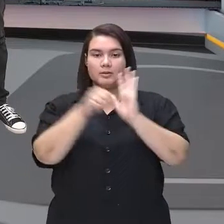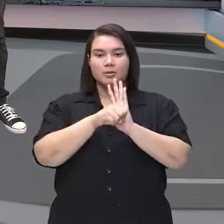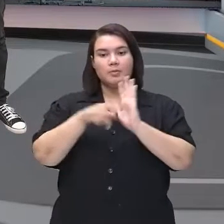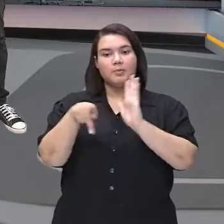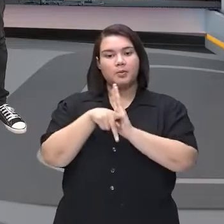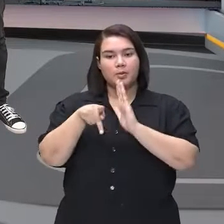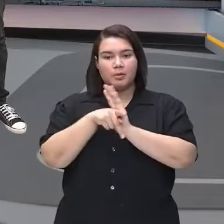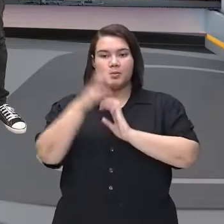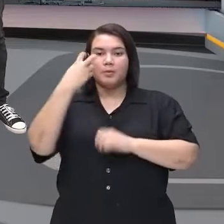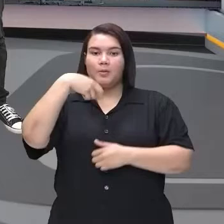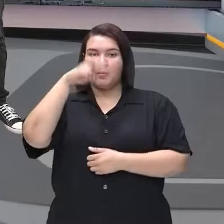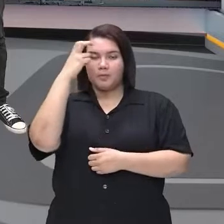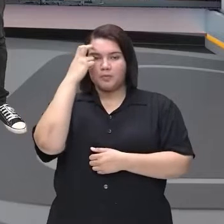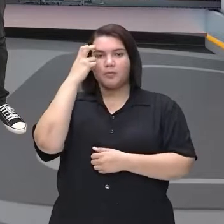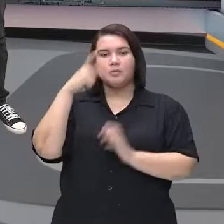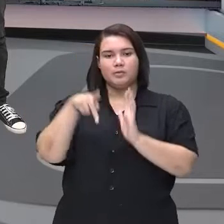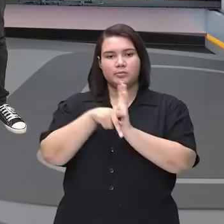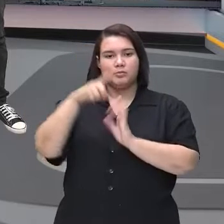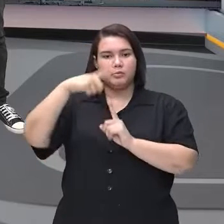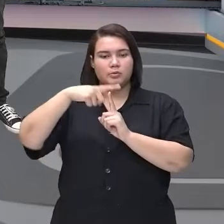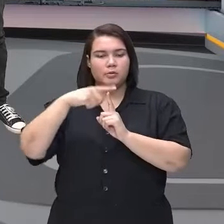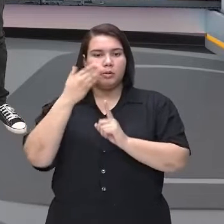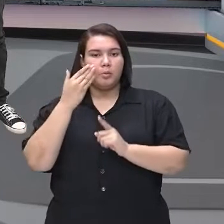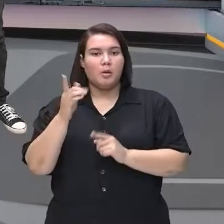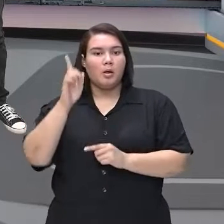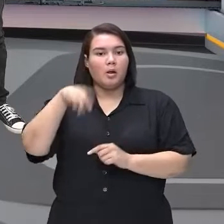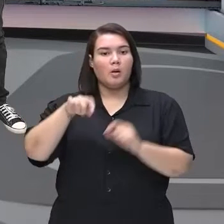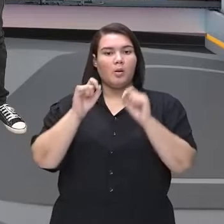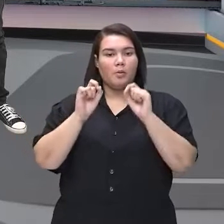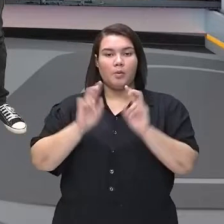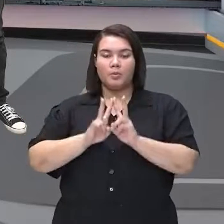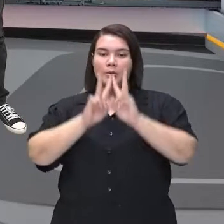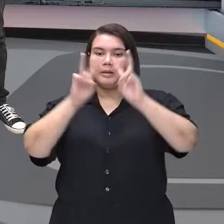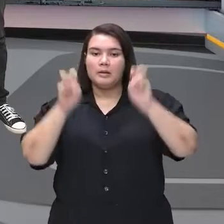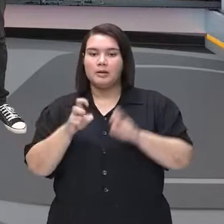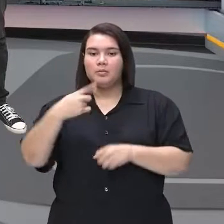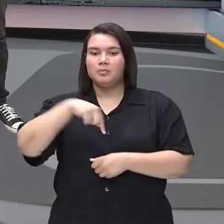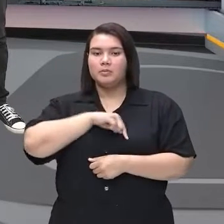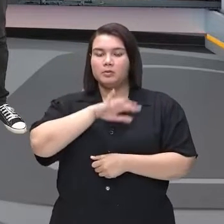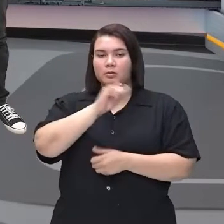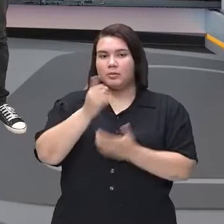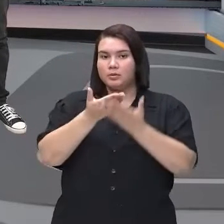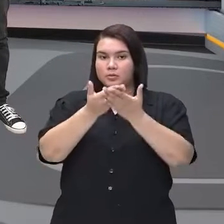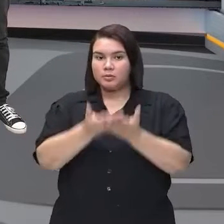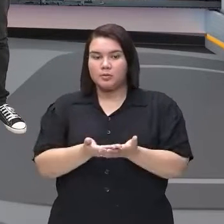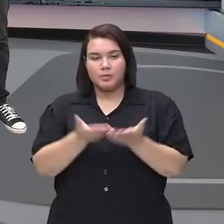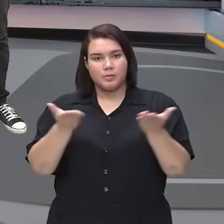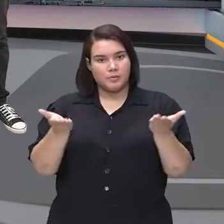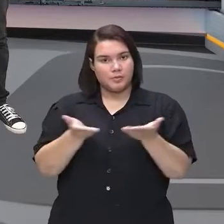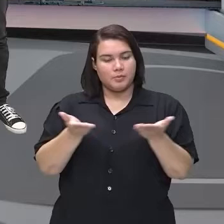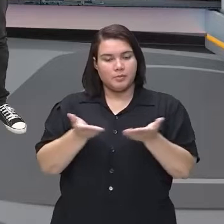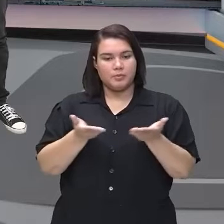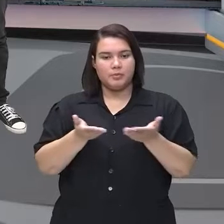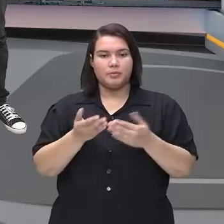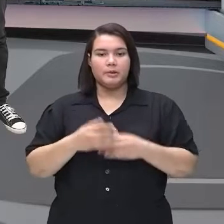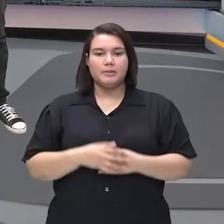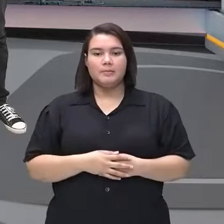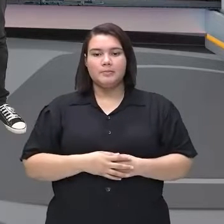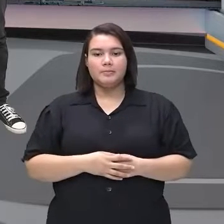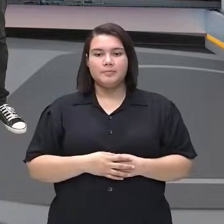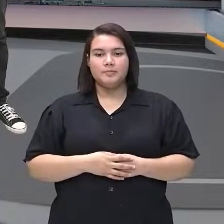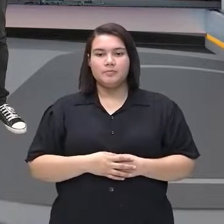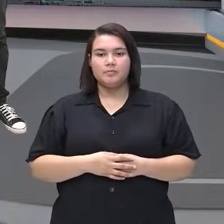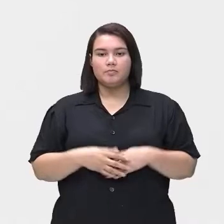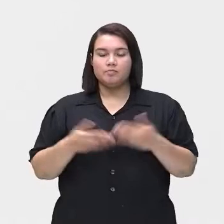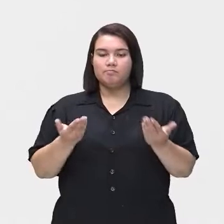cultura grega e romana, que é justamente o assunto que nós vamos abordar na nossa aula a partir de agora.